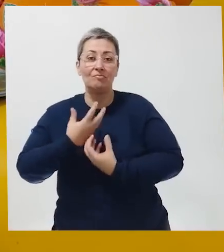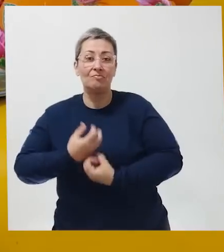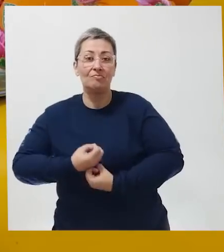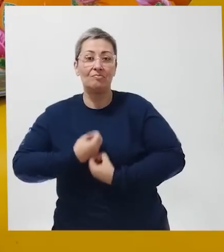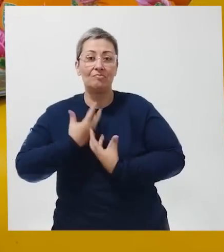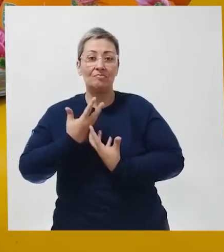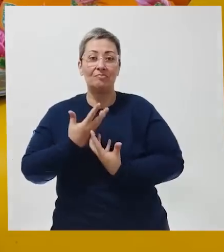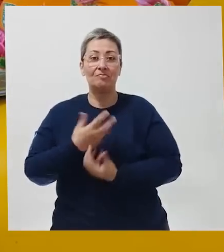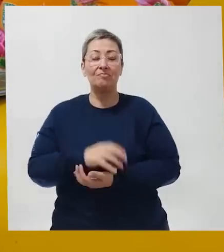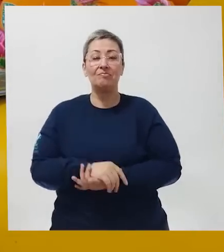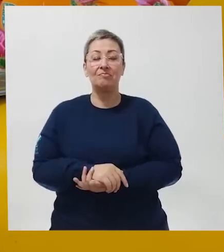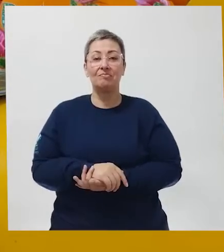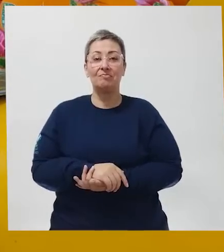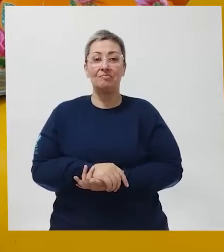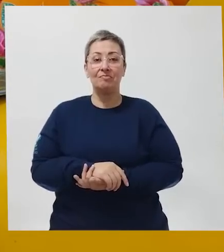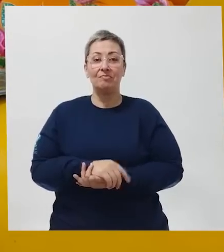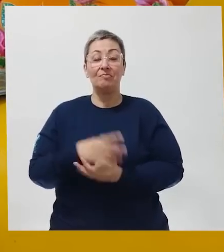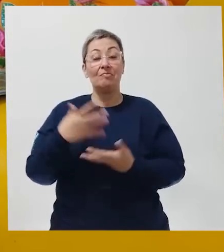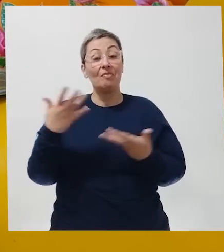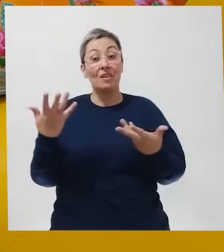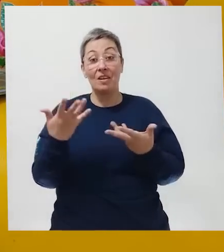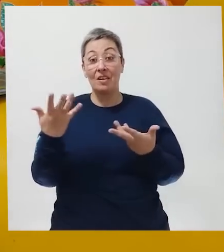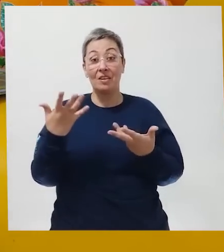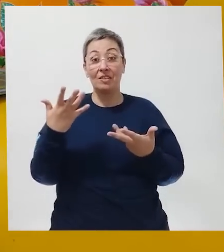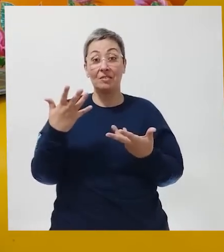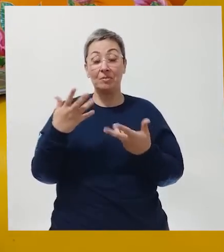Enquanto ela falava poesia.